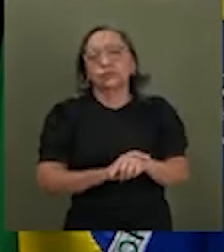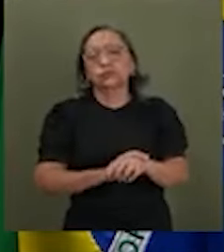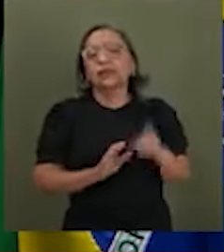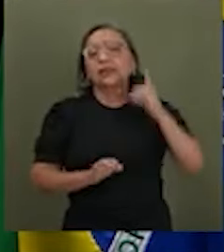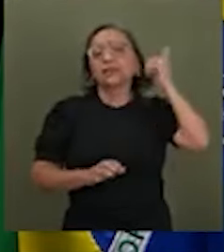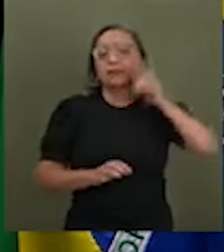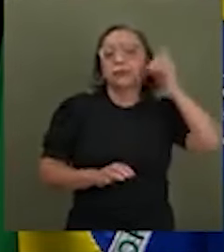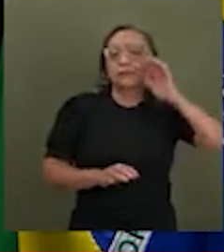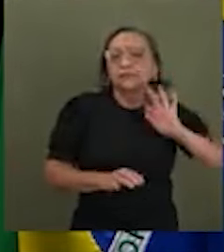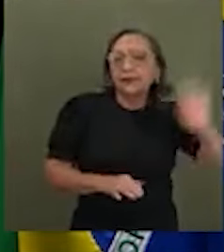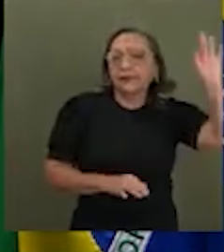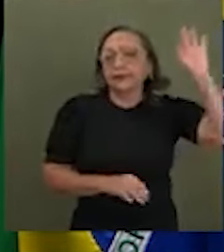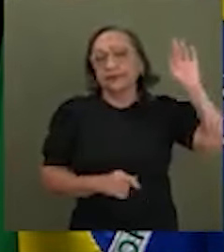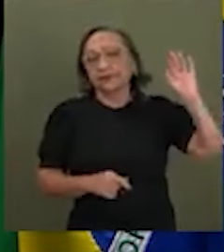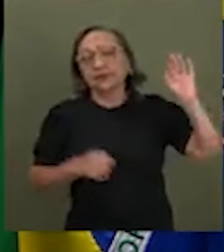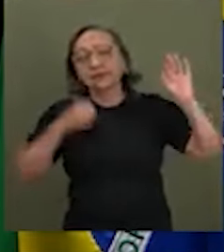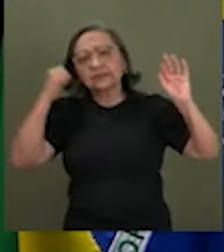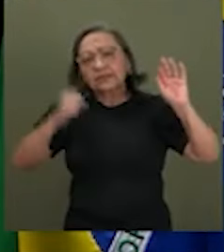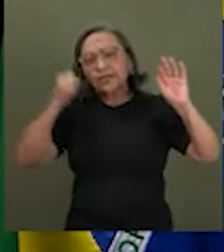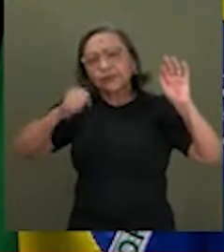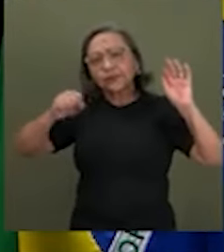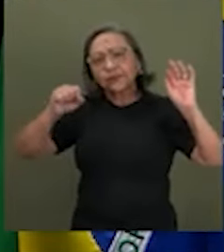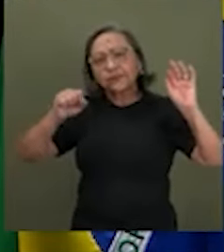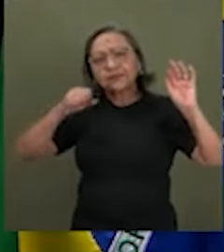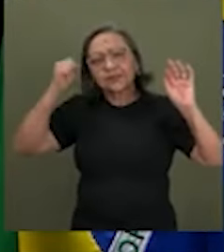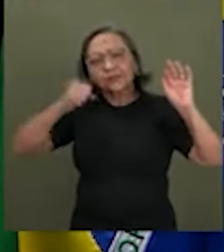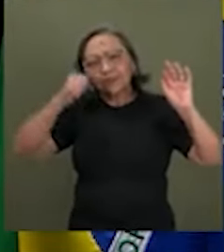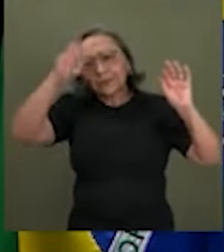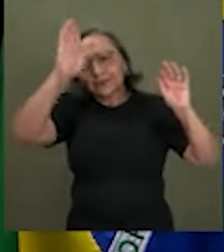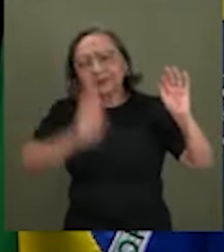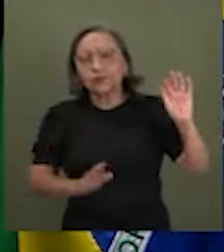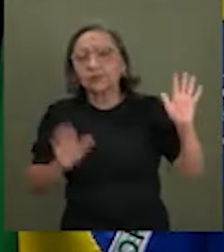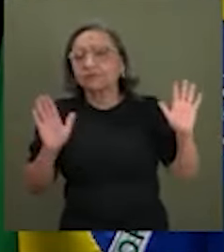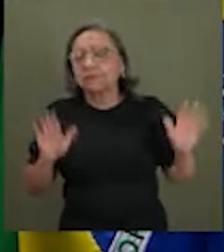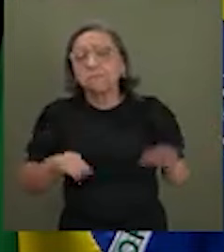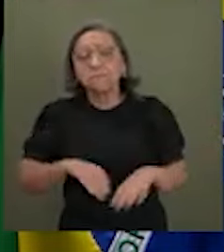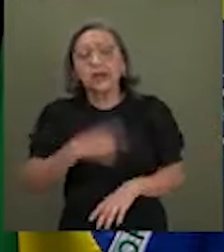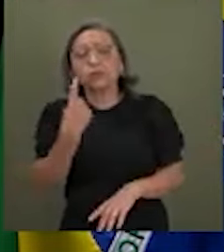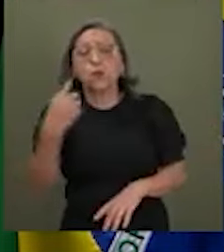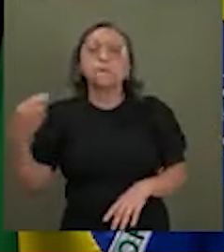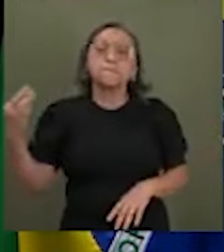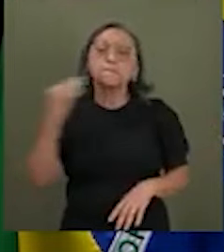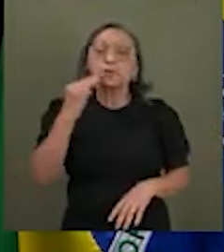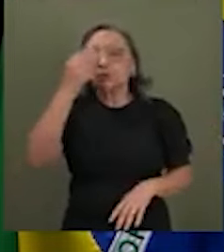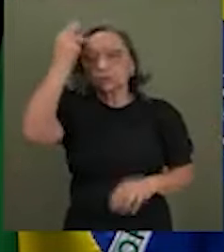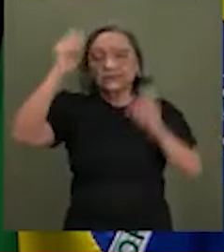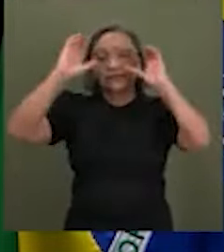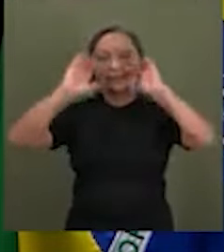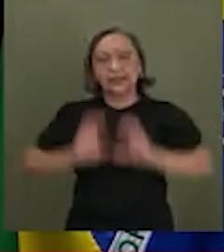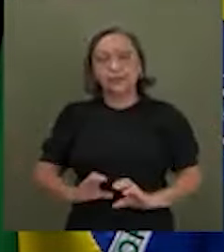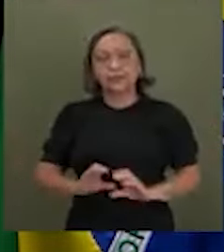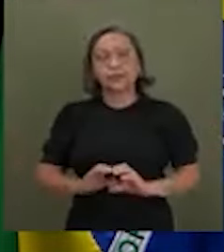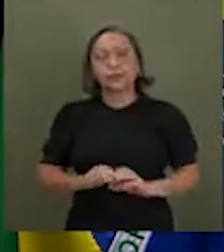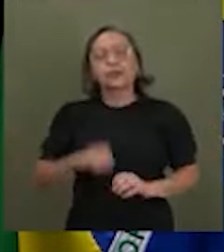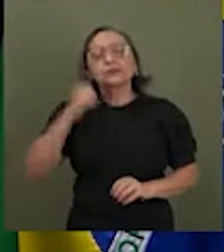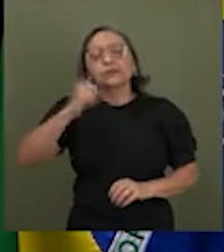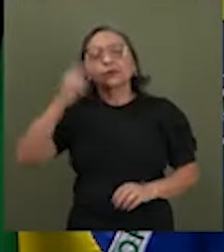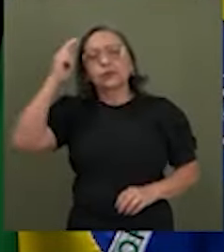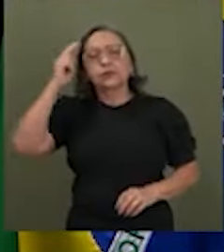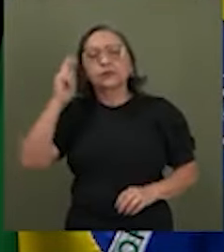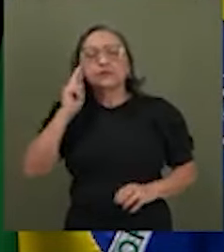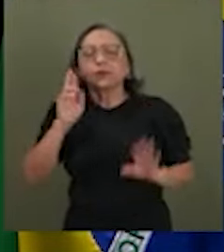deputados federais, senadores da República, mais de 1 milhão de cidadãos. Senador Rodrigo Pacheco, não